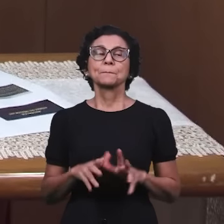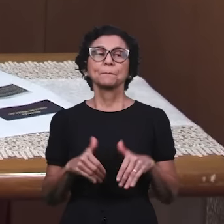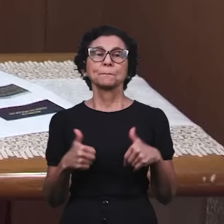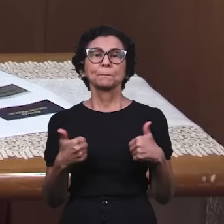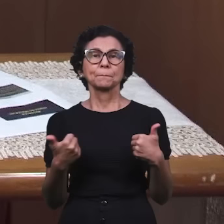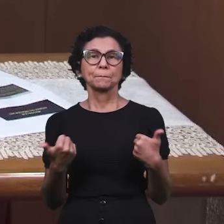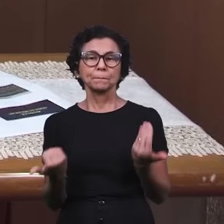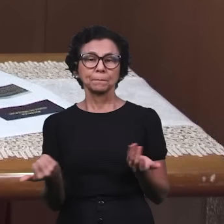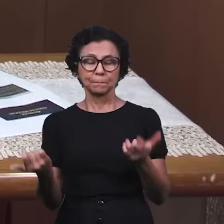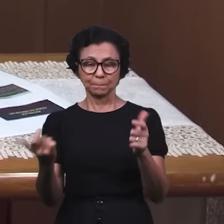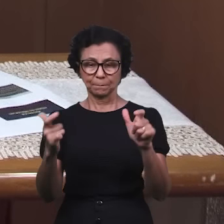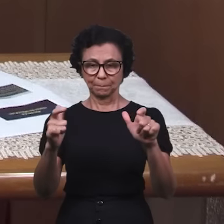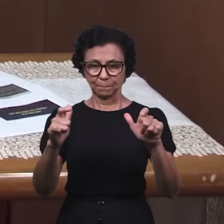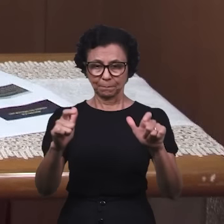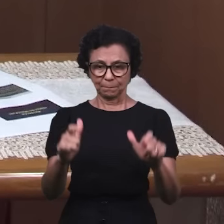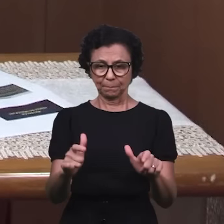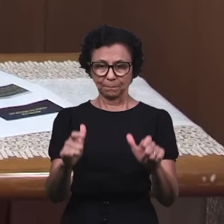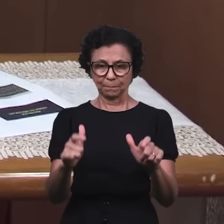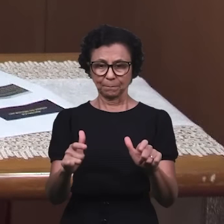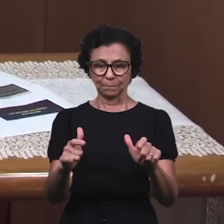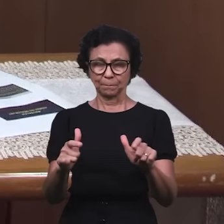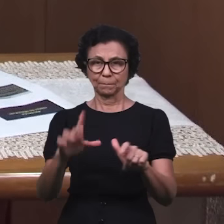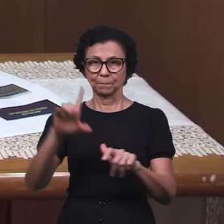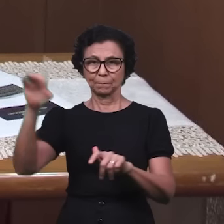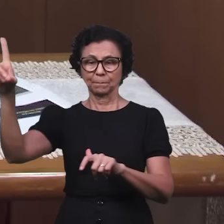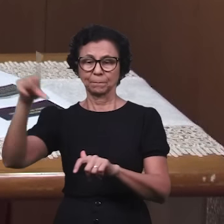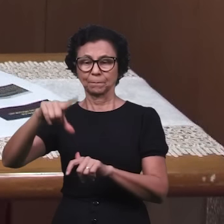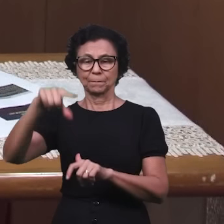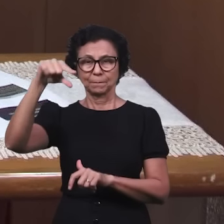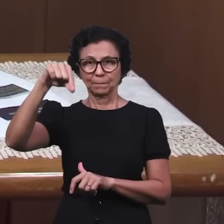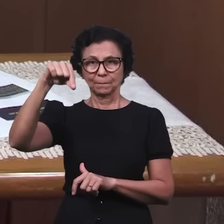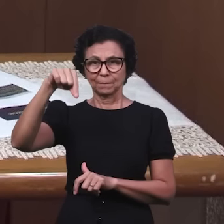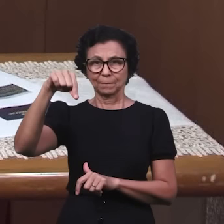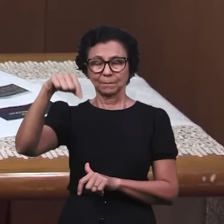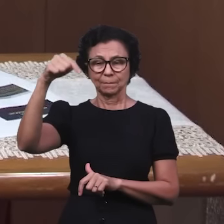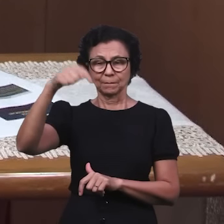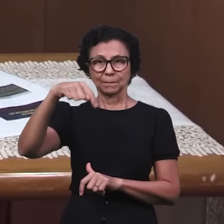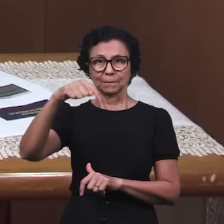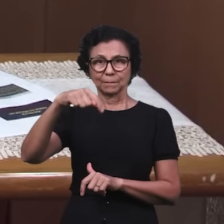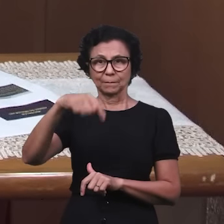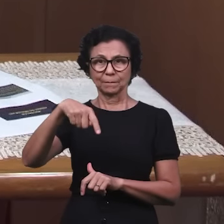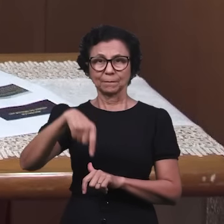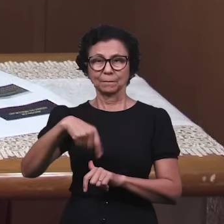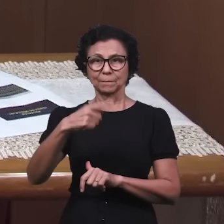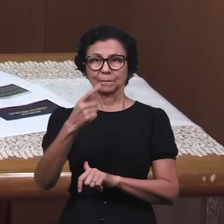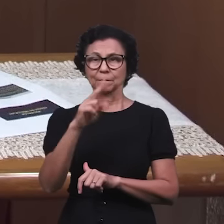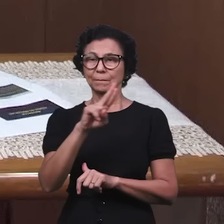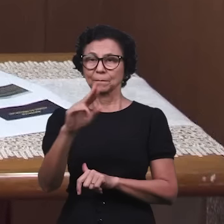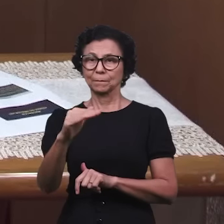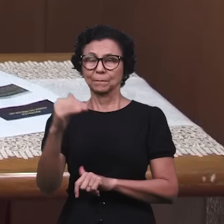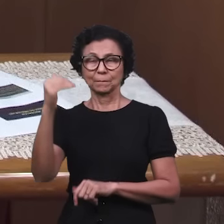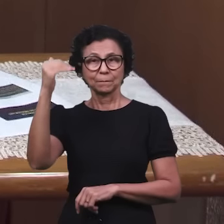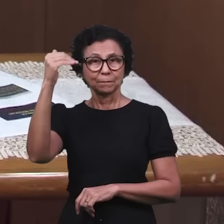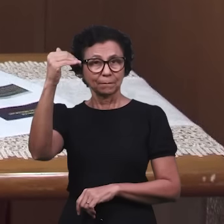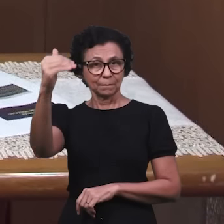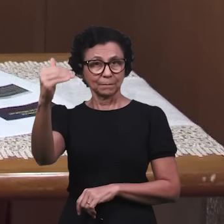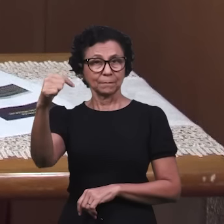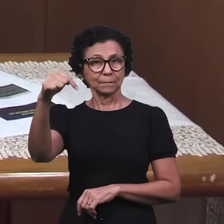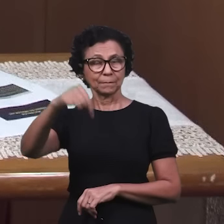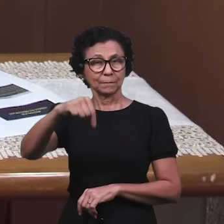Então haverá um lugar que escolherá o Senhor vosso Deus para ali fazer habitar o seu nome.